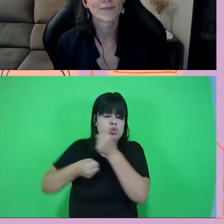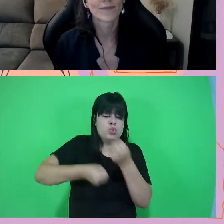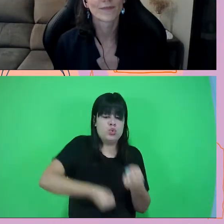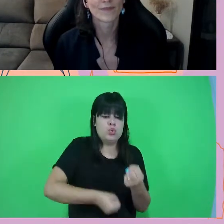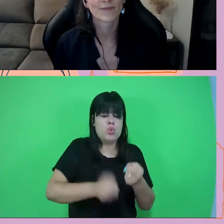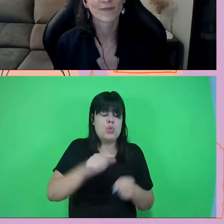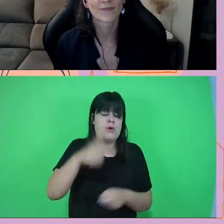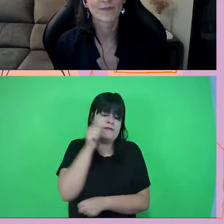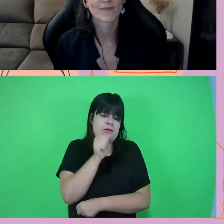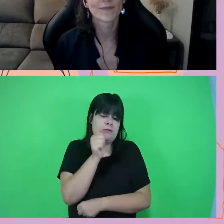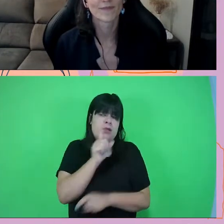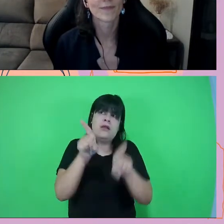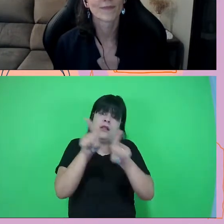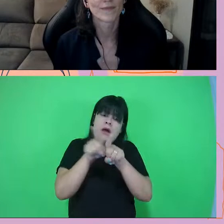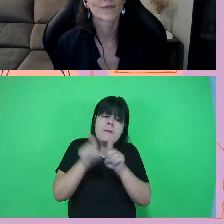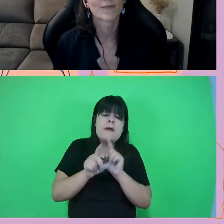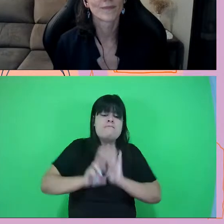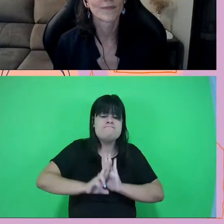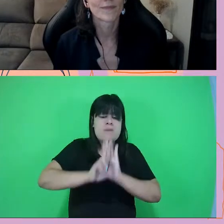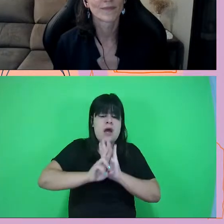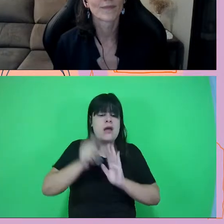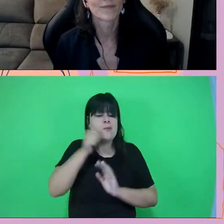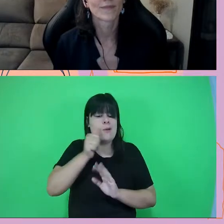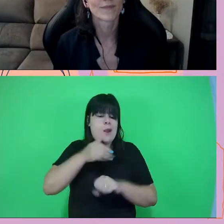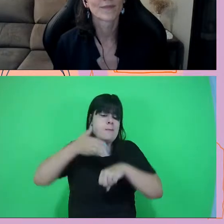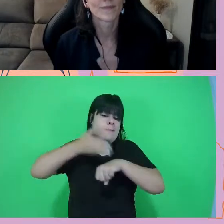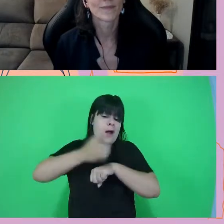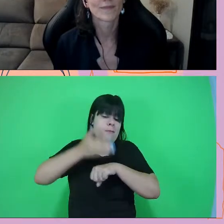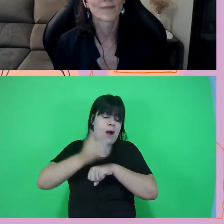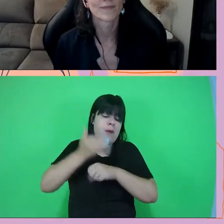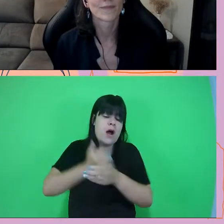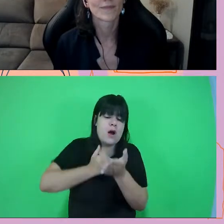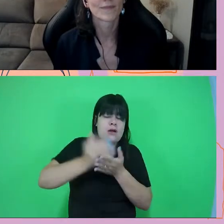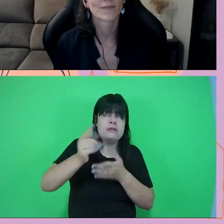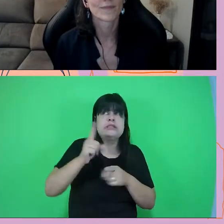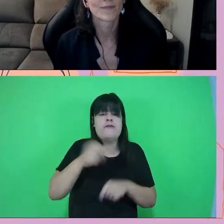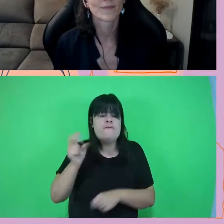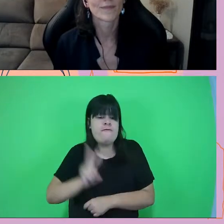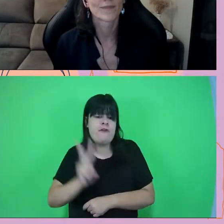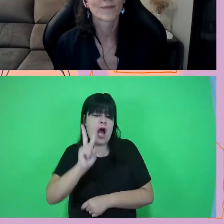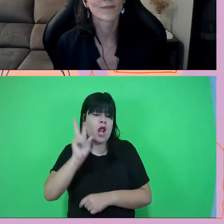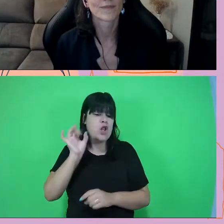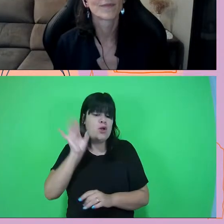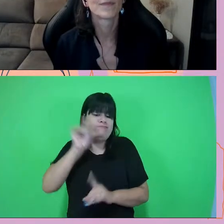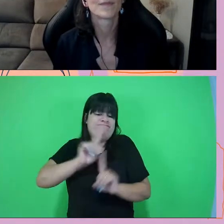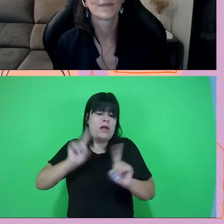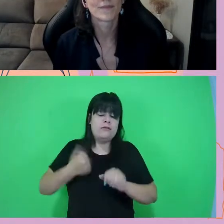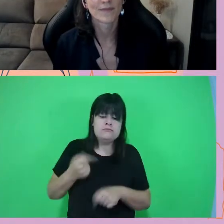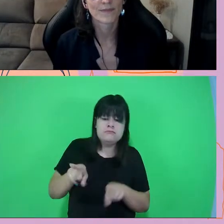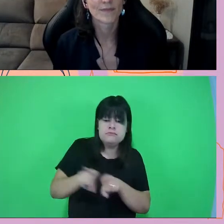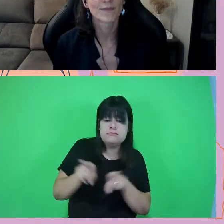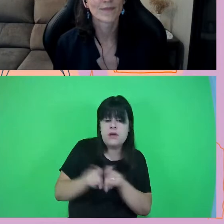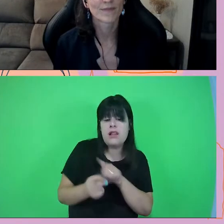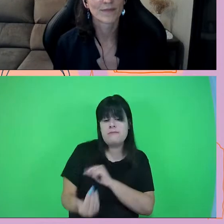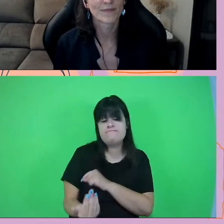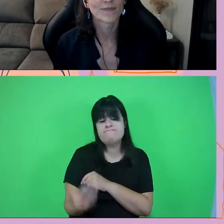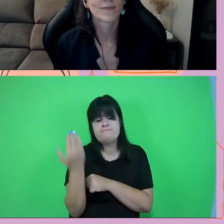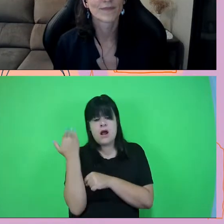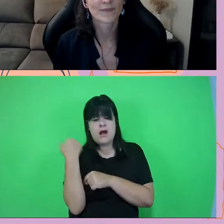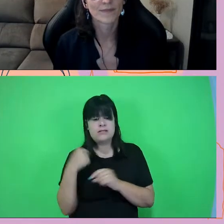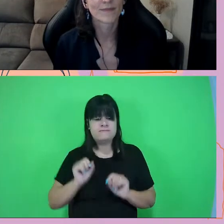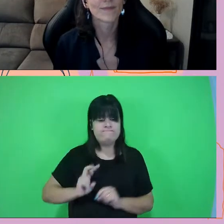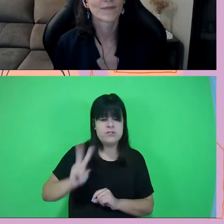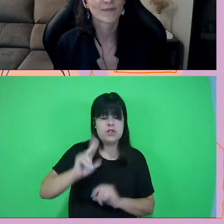de referência também para essas meninas que estão chegando aí, não só valorizar o que tem, mas também valorizar esse passado aí glorioso do